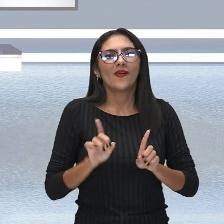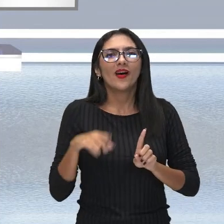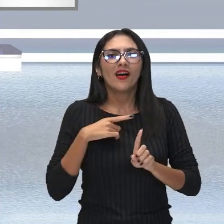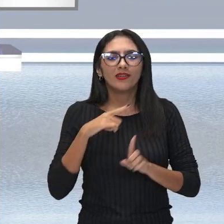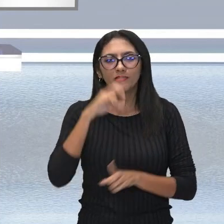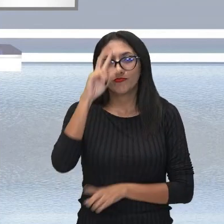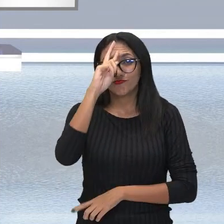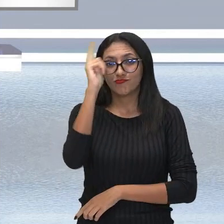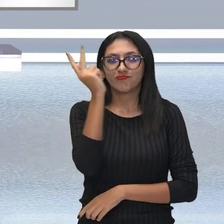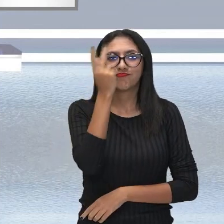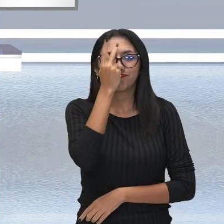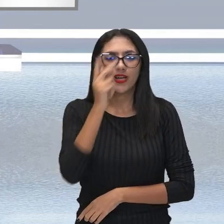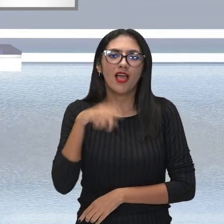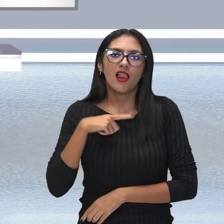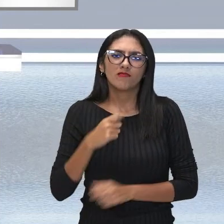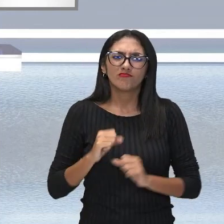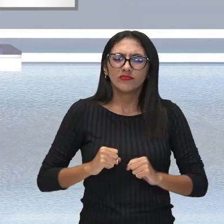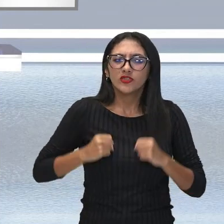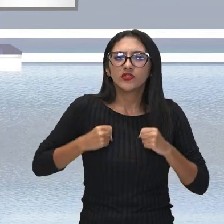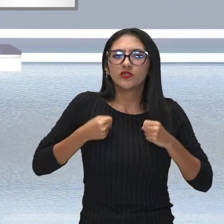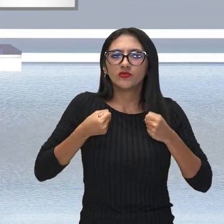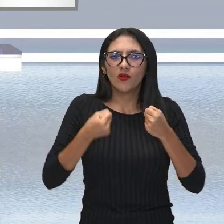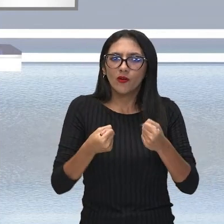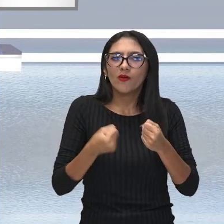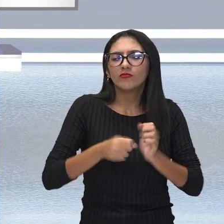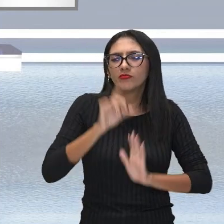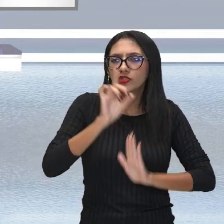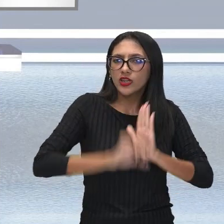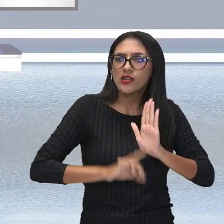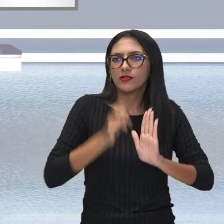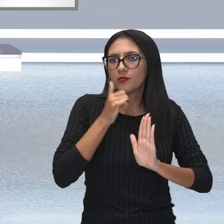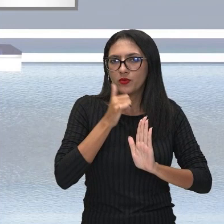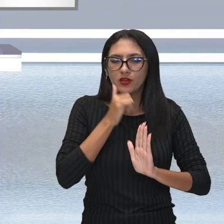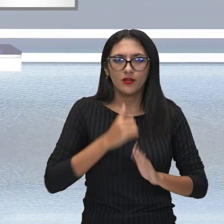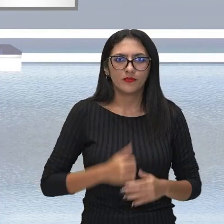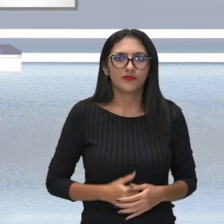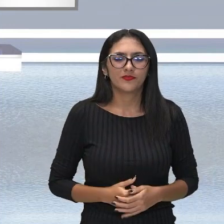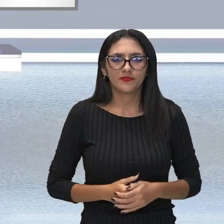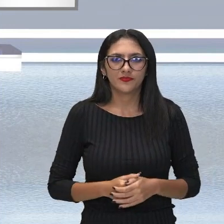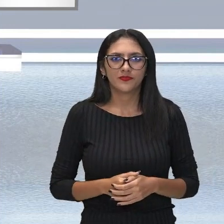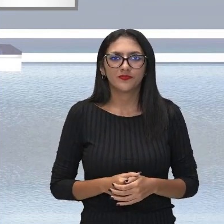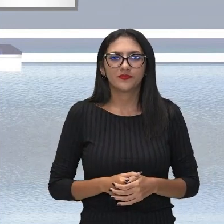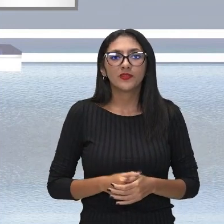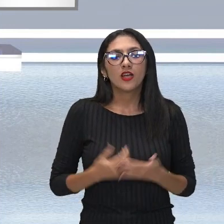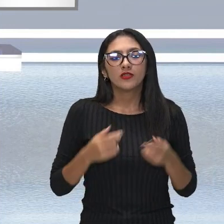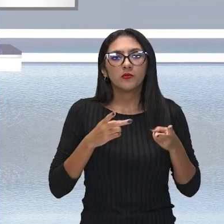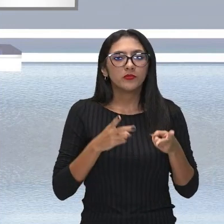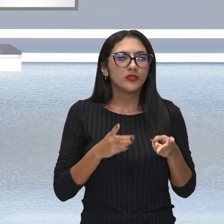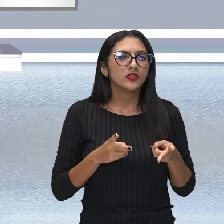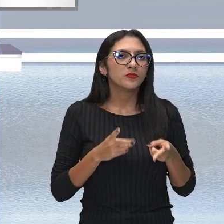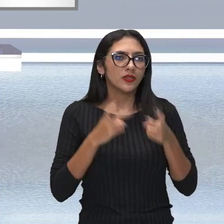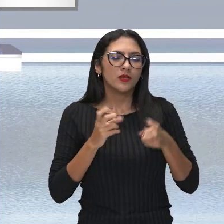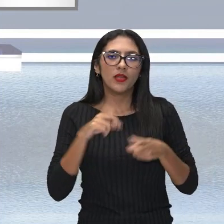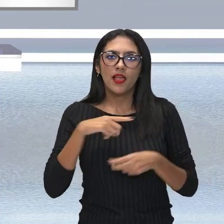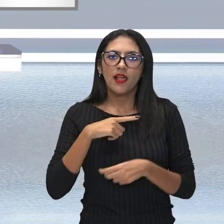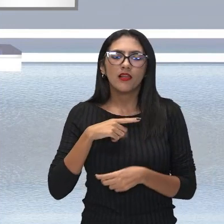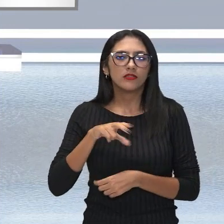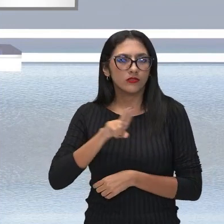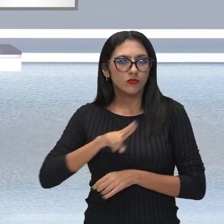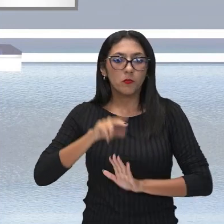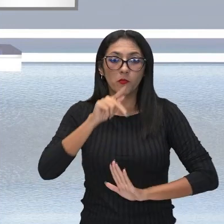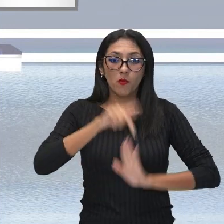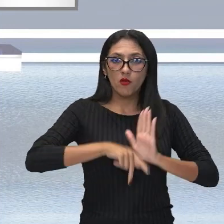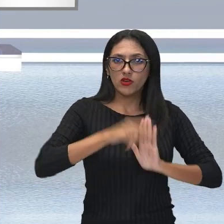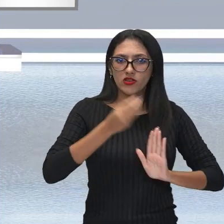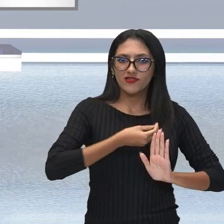uma pessoa que quer lutar pelos direitos. Então aí a gente vê que ela utiliza o seu projeto de